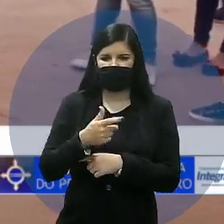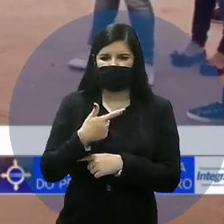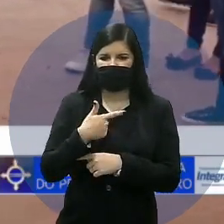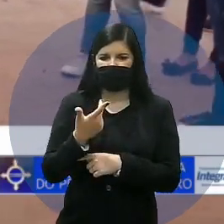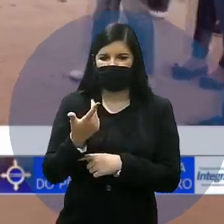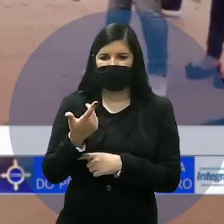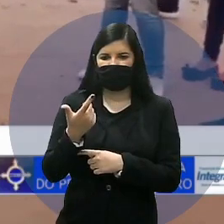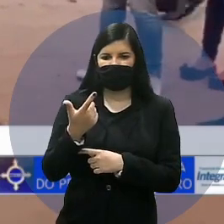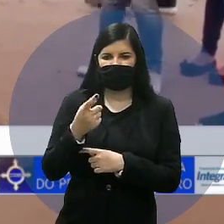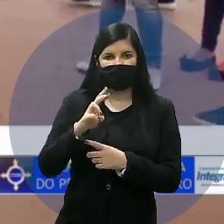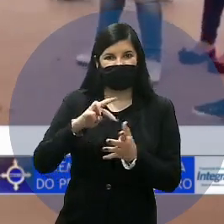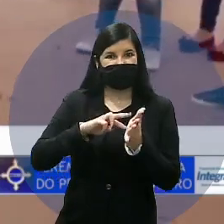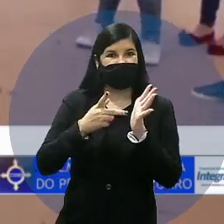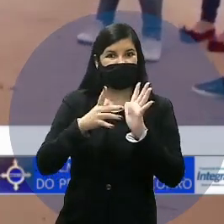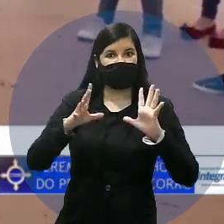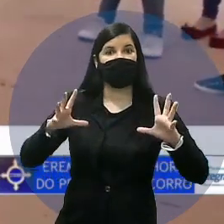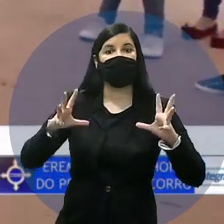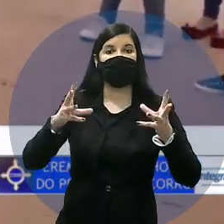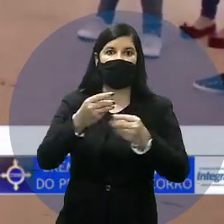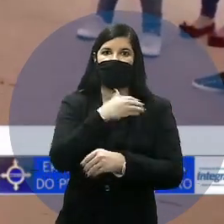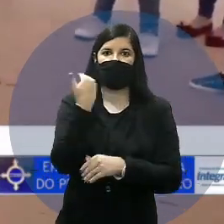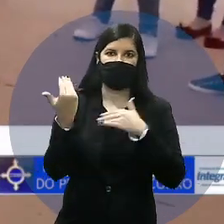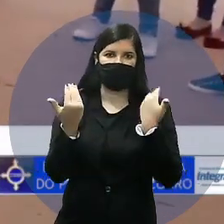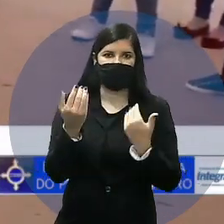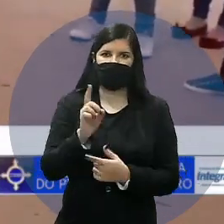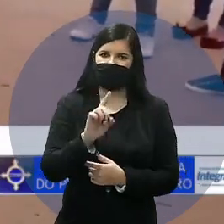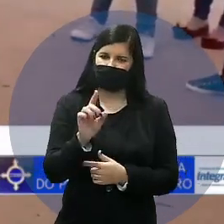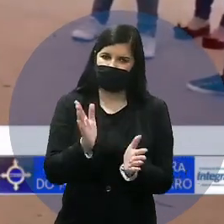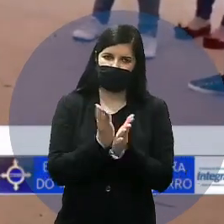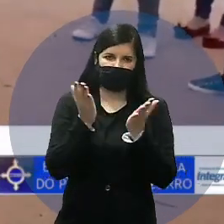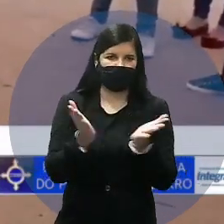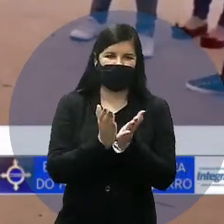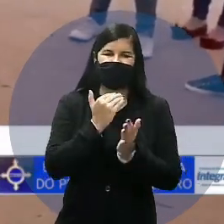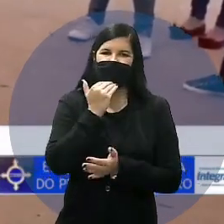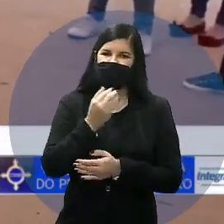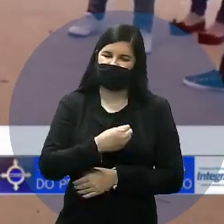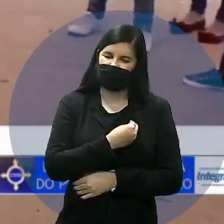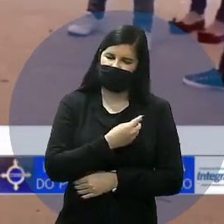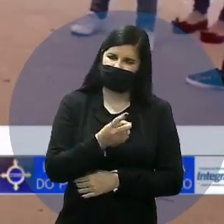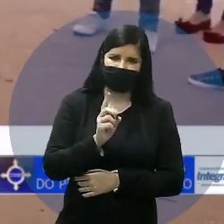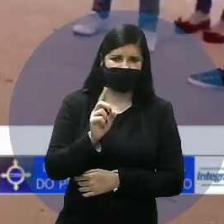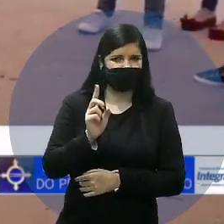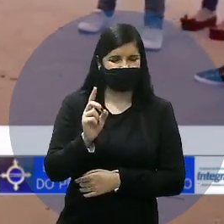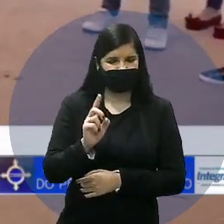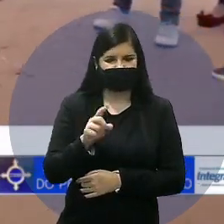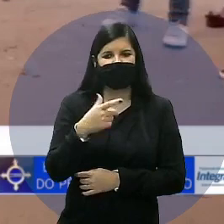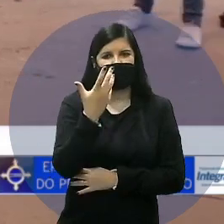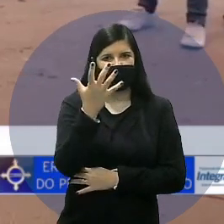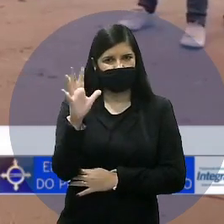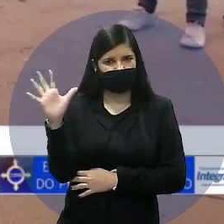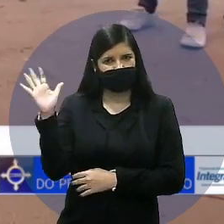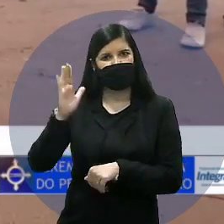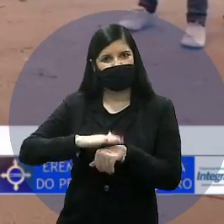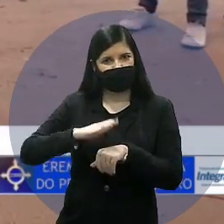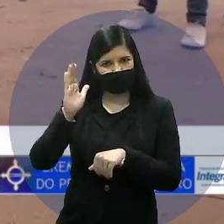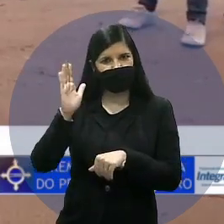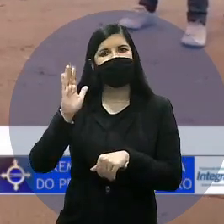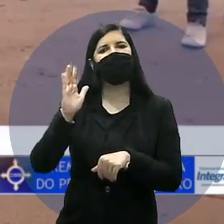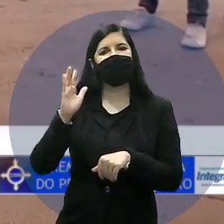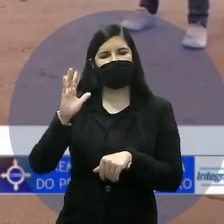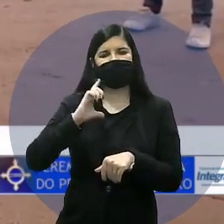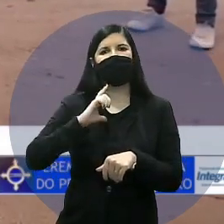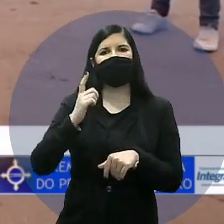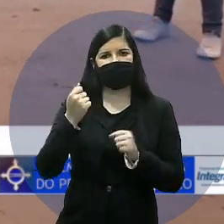não significa uma vegetação morta, pobre, sem vida. Pelo contrário, é a vegetação mais resistente que